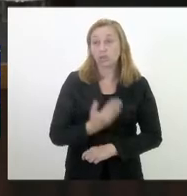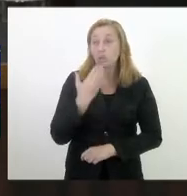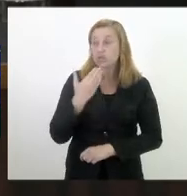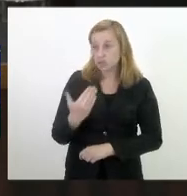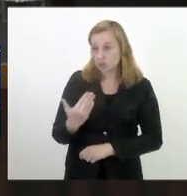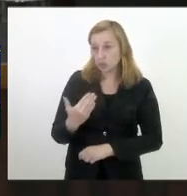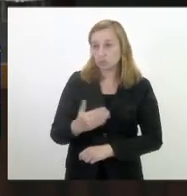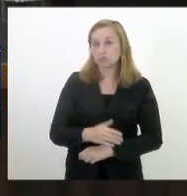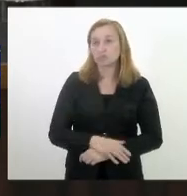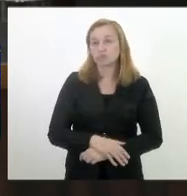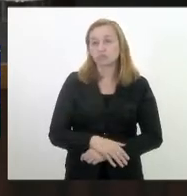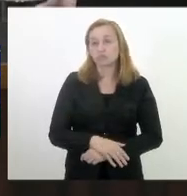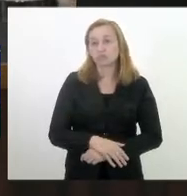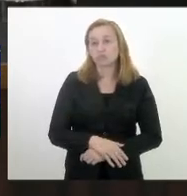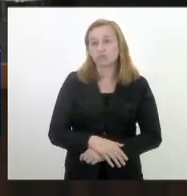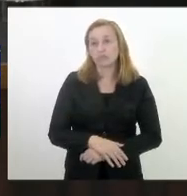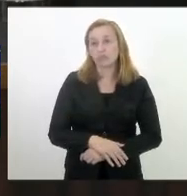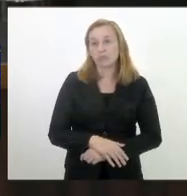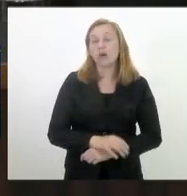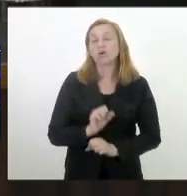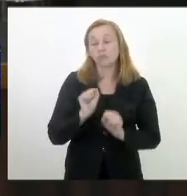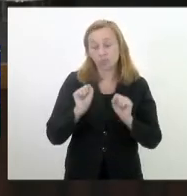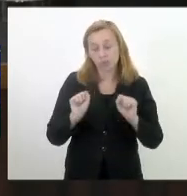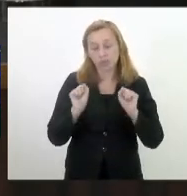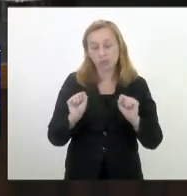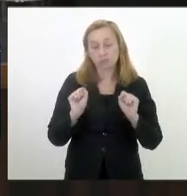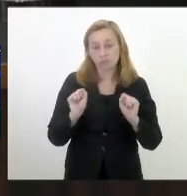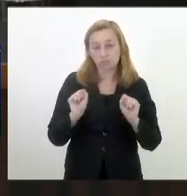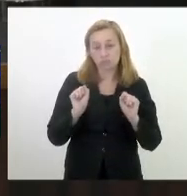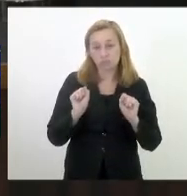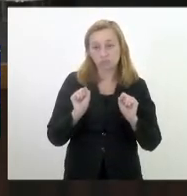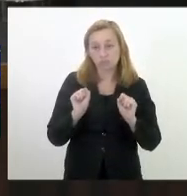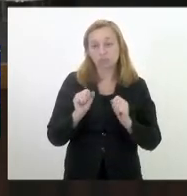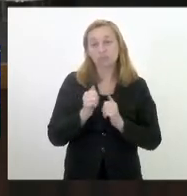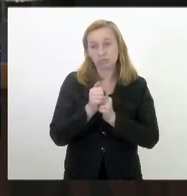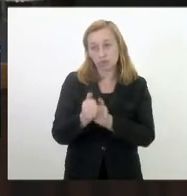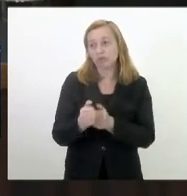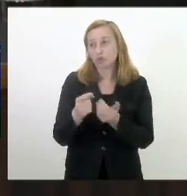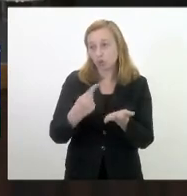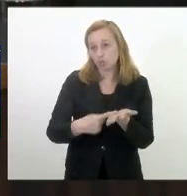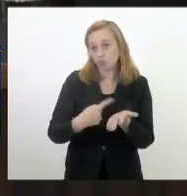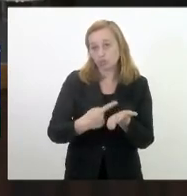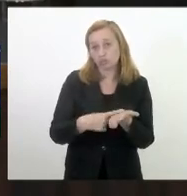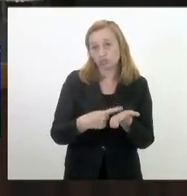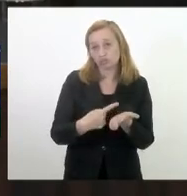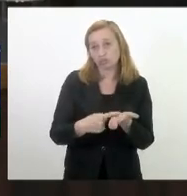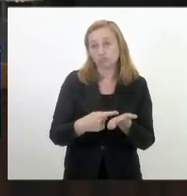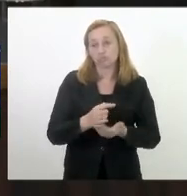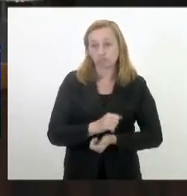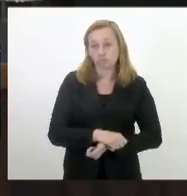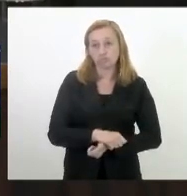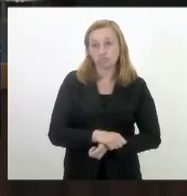Excelência, se a gente pode encaminhar um acordo.